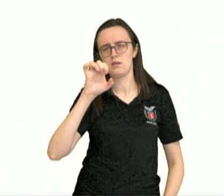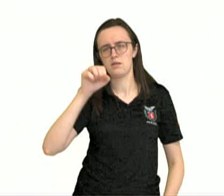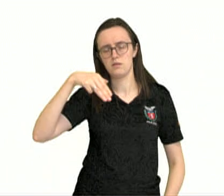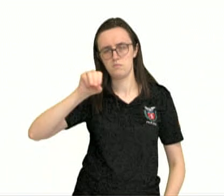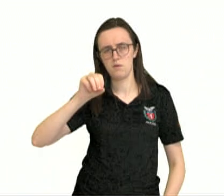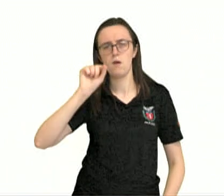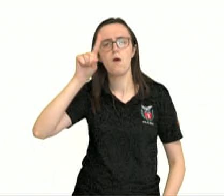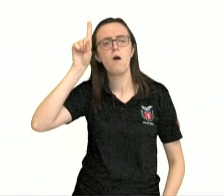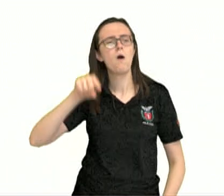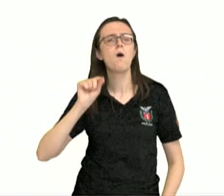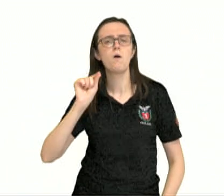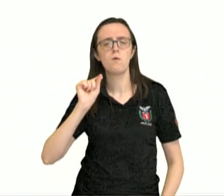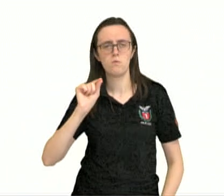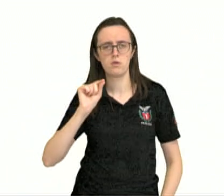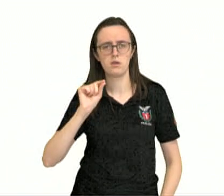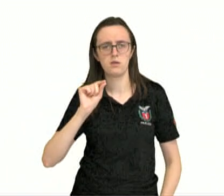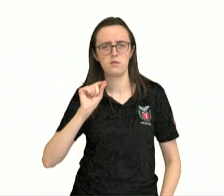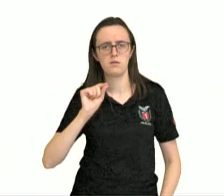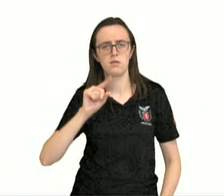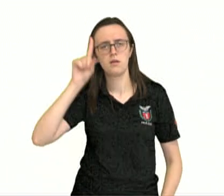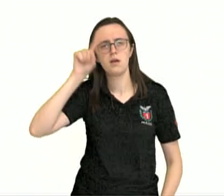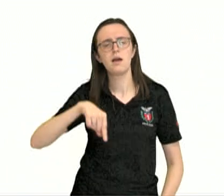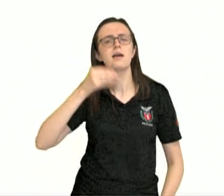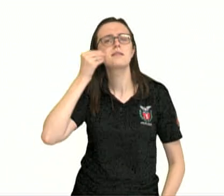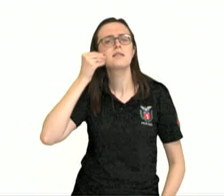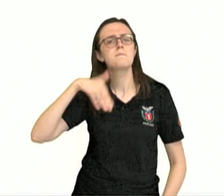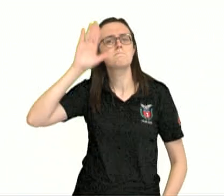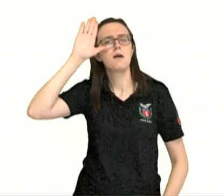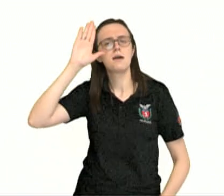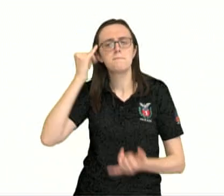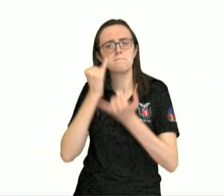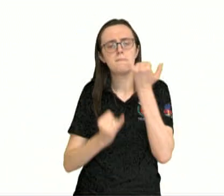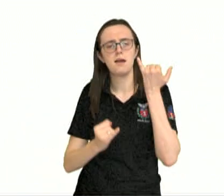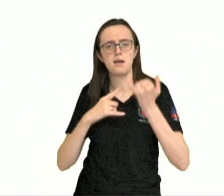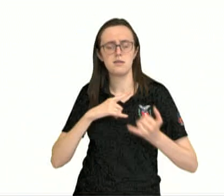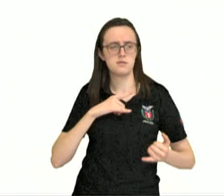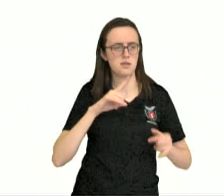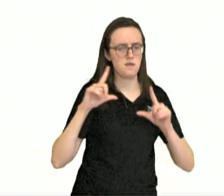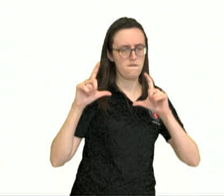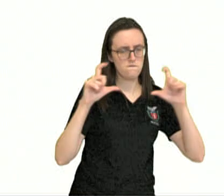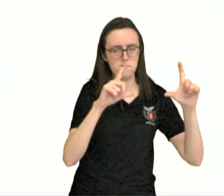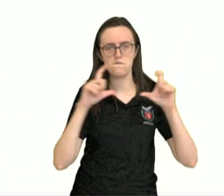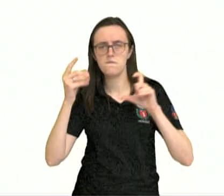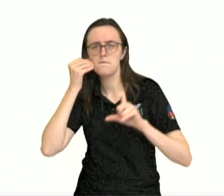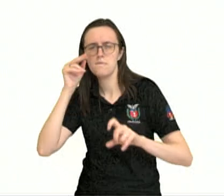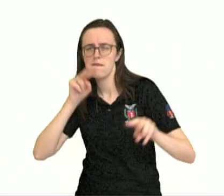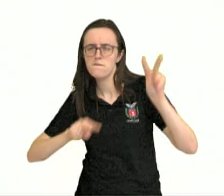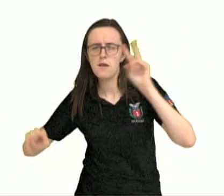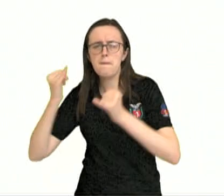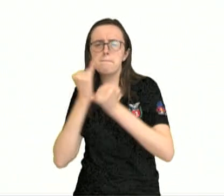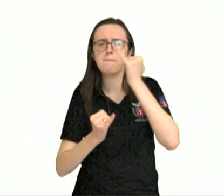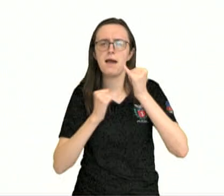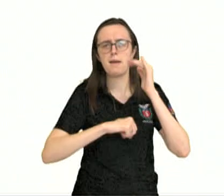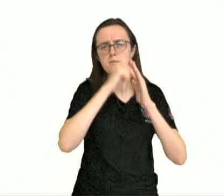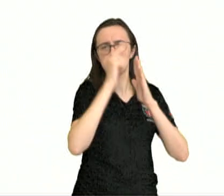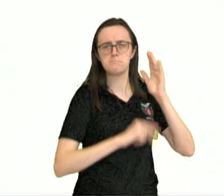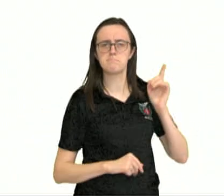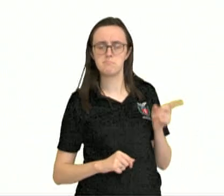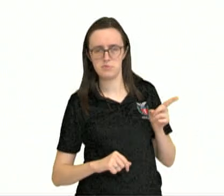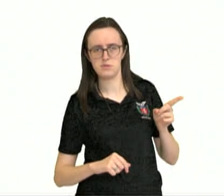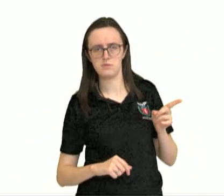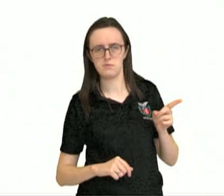corrente o intuito era aproximar as fotografias o aspecto visual das pinturas